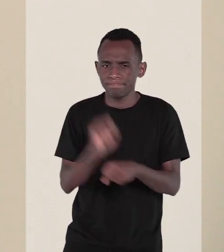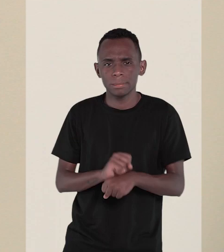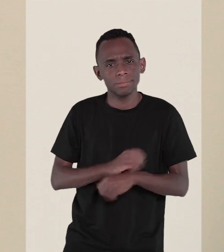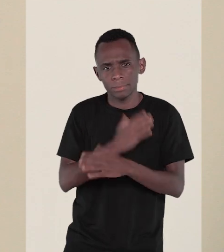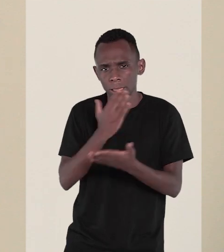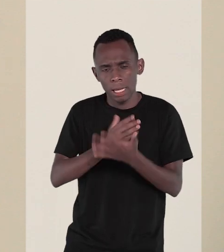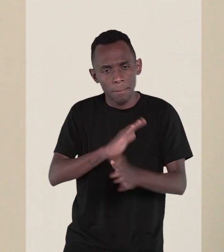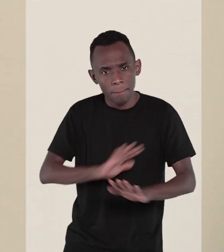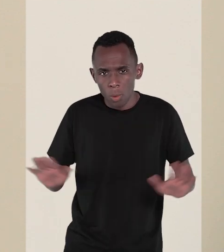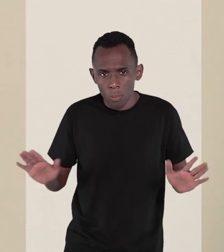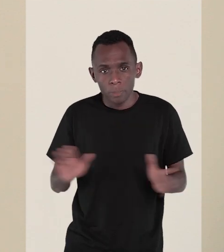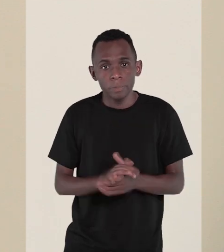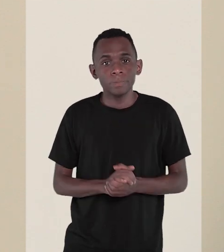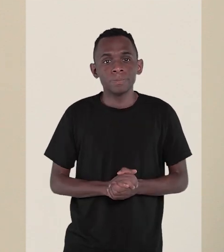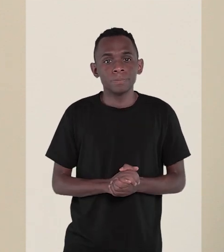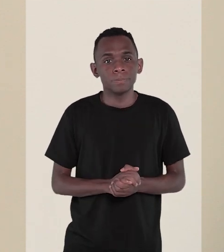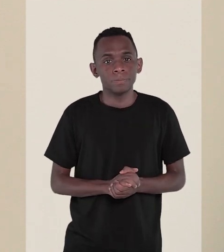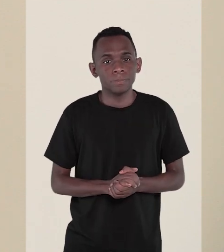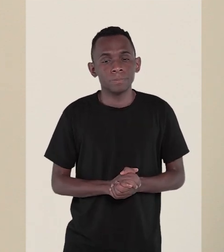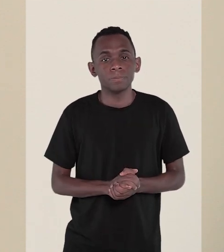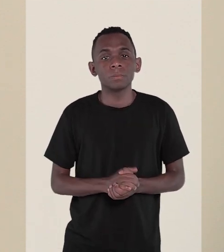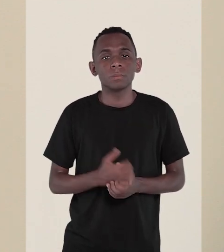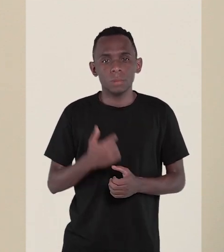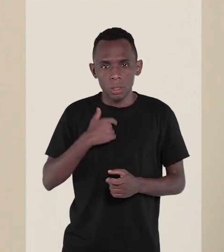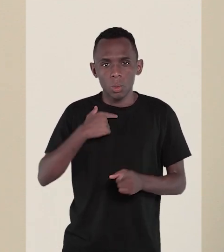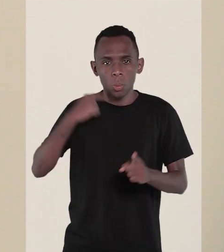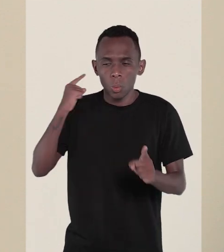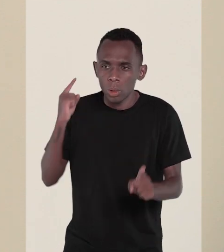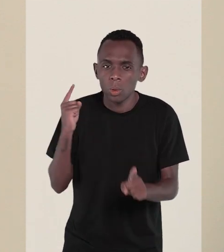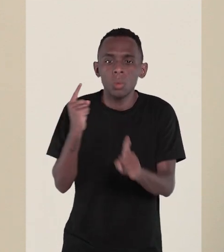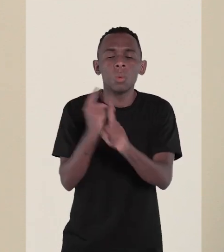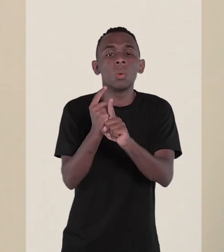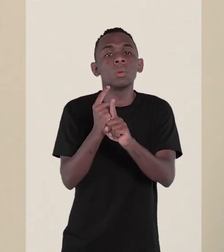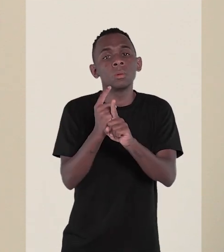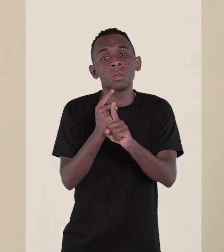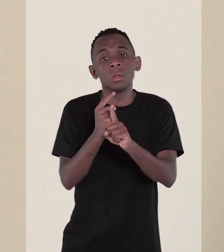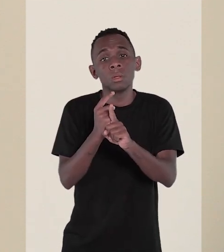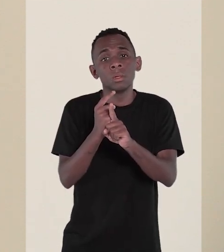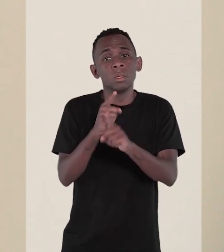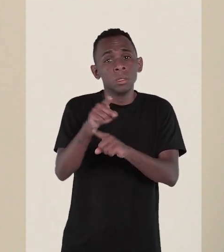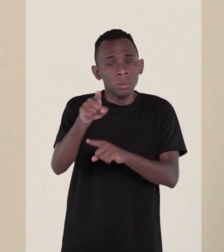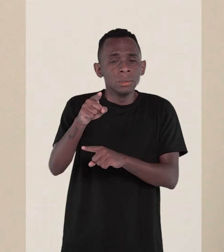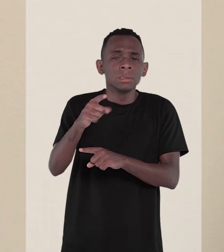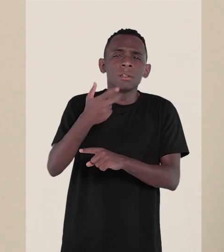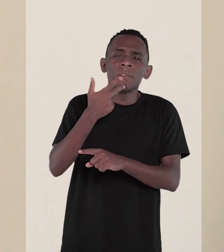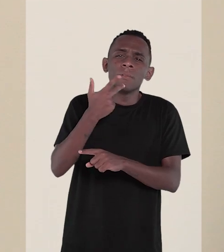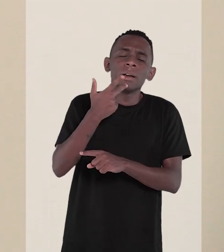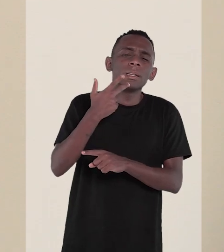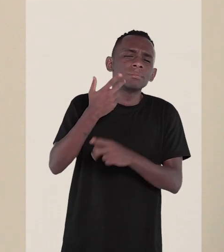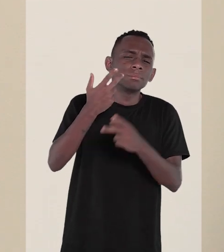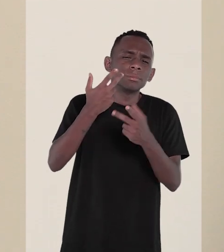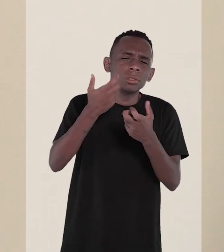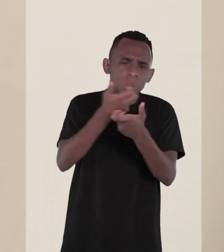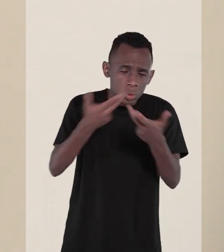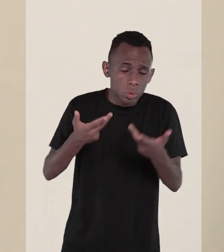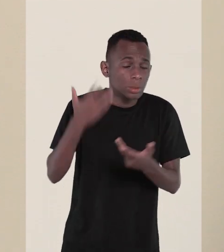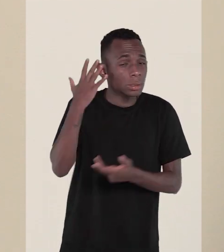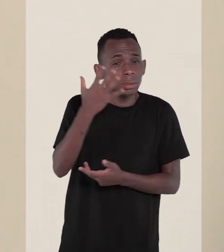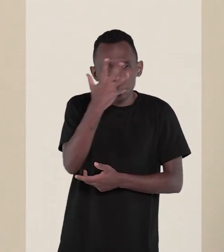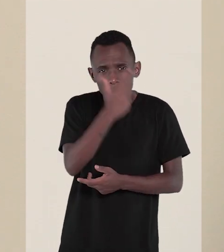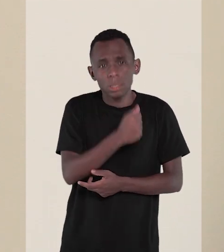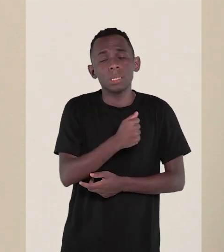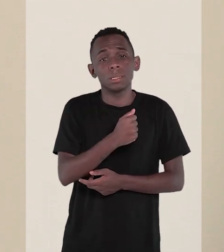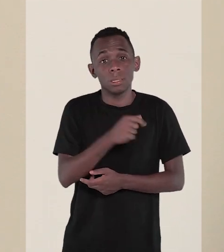Agora acabou. Mas eu encontro coisas boas. Eu vim aqui, pô, ouvi você falar essas coisas bonitas sobre mim,